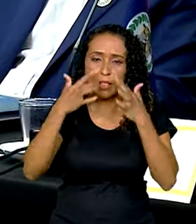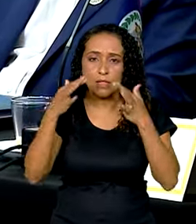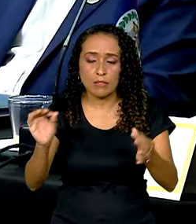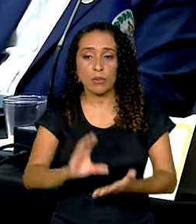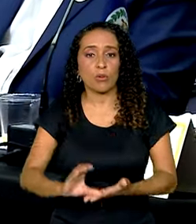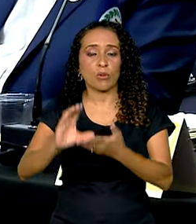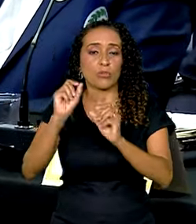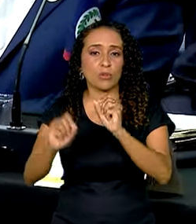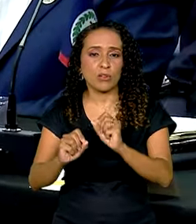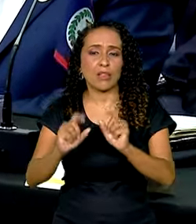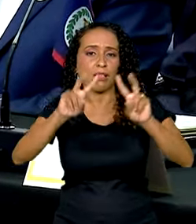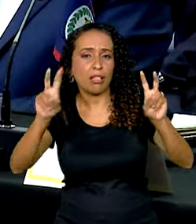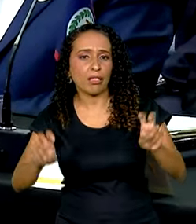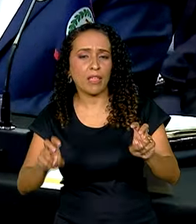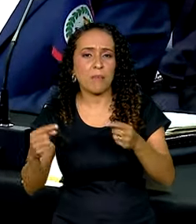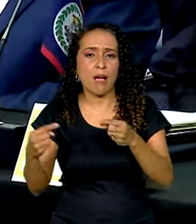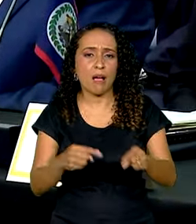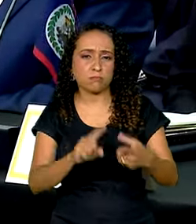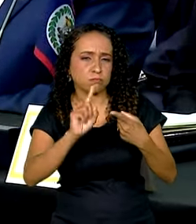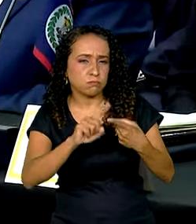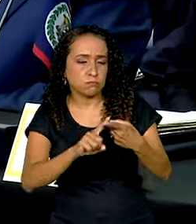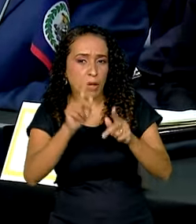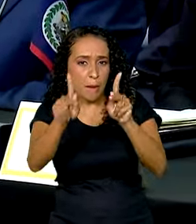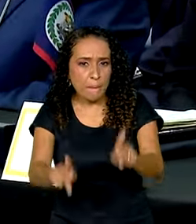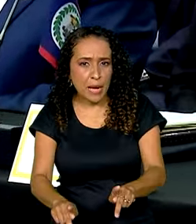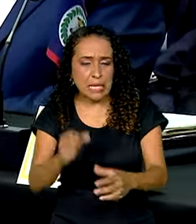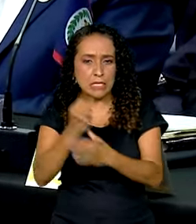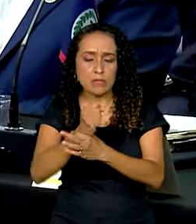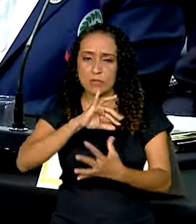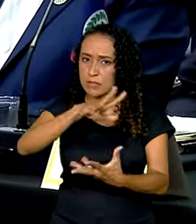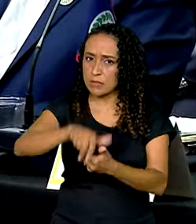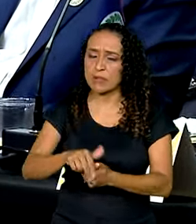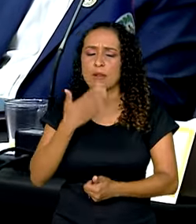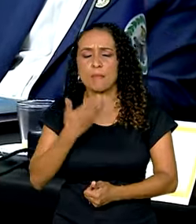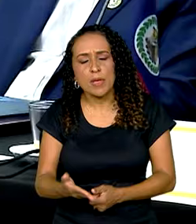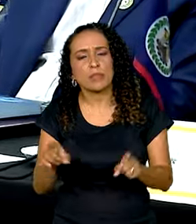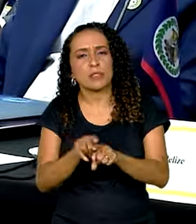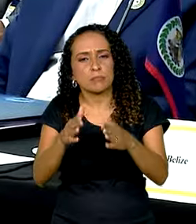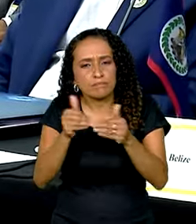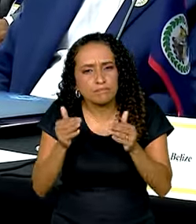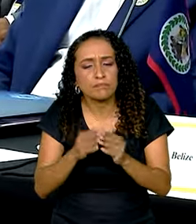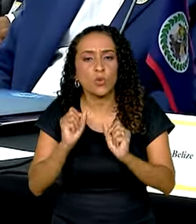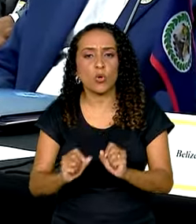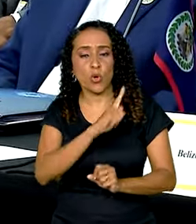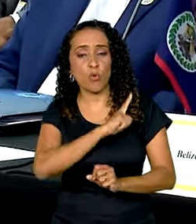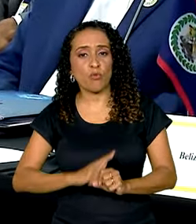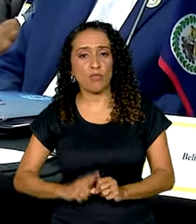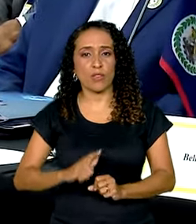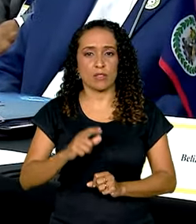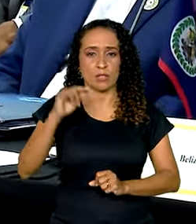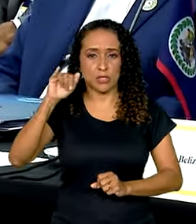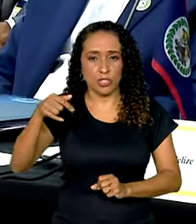tema que ameaça a paz e a segurança internacional. Faça um apelo ao governo japonês, que